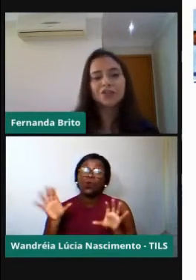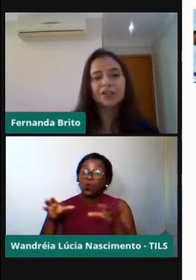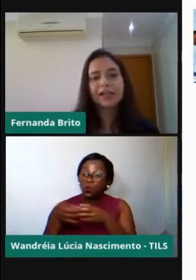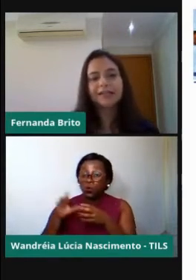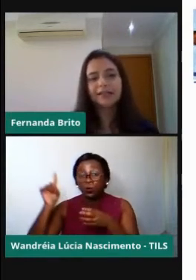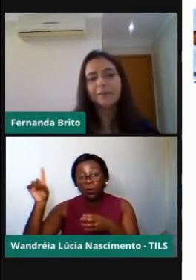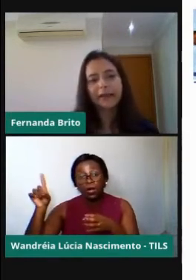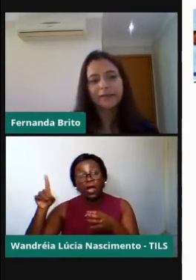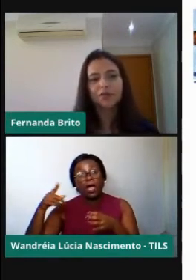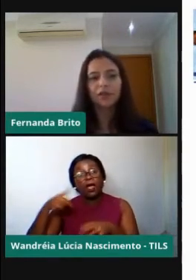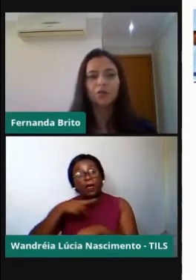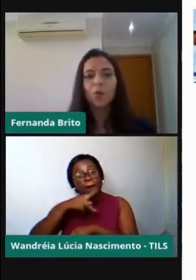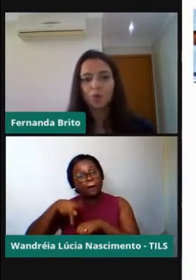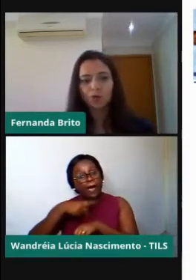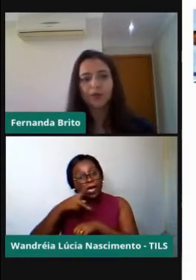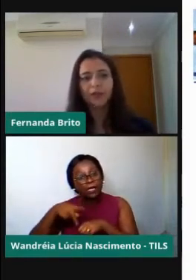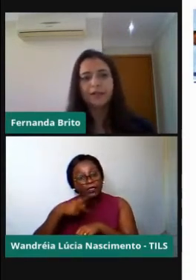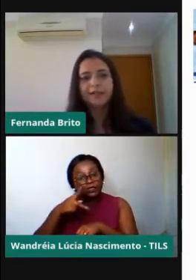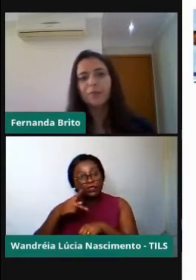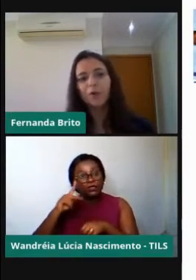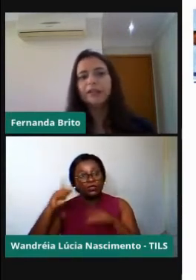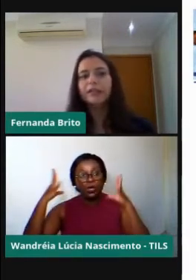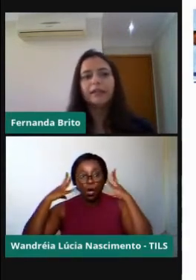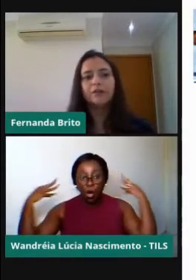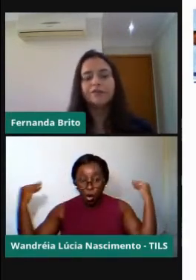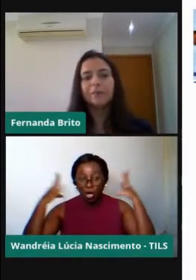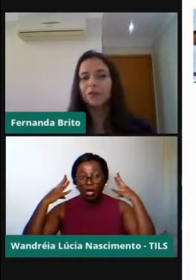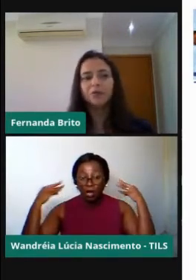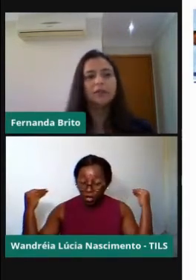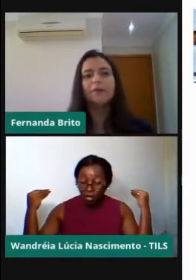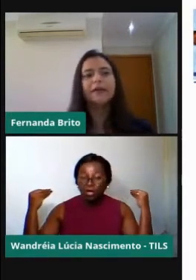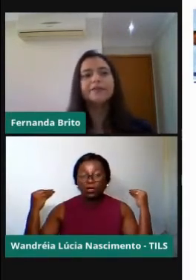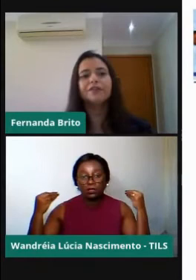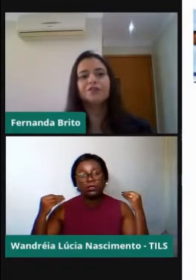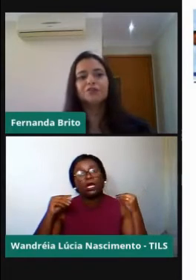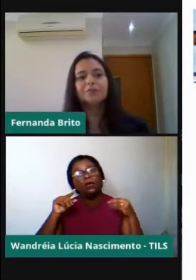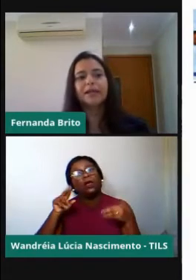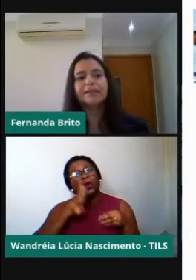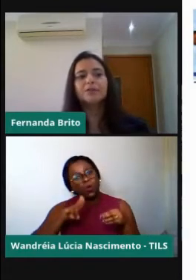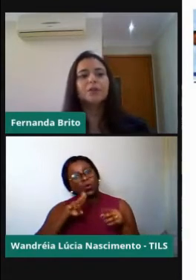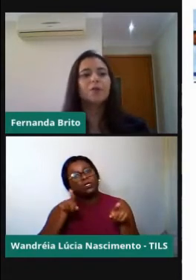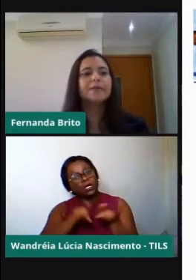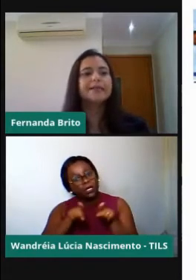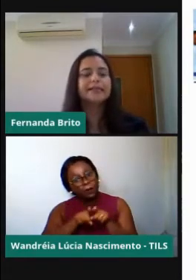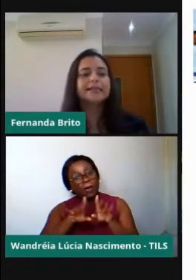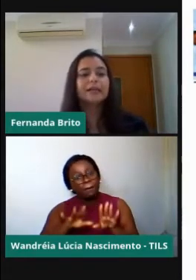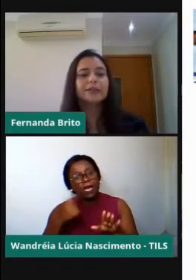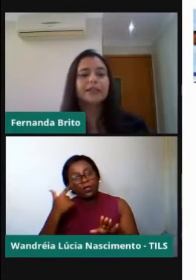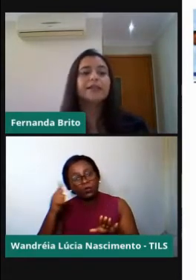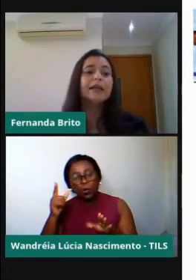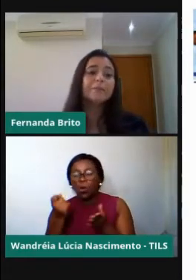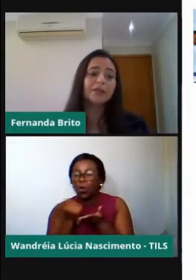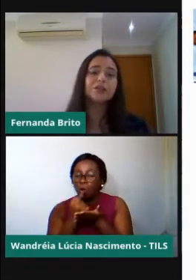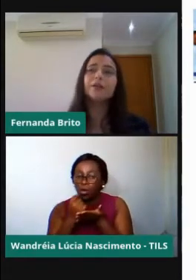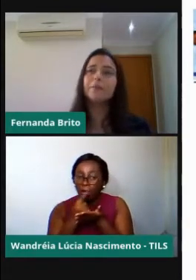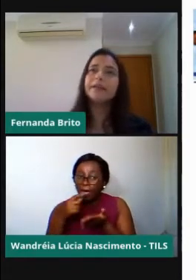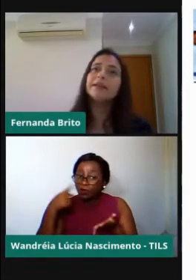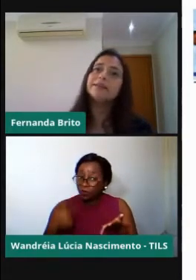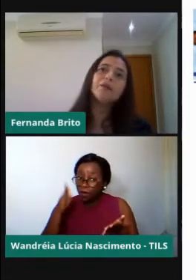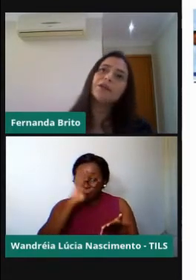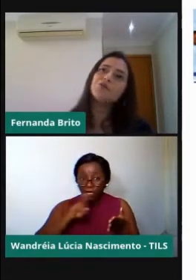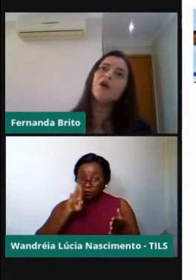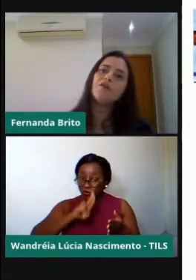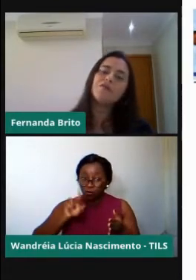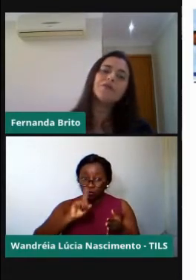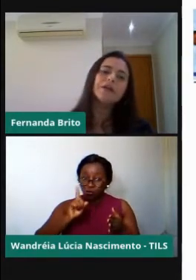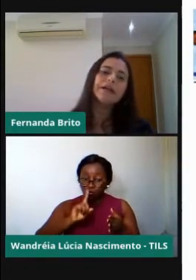de fosfodiesterase também, só que um outro, a enoximona, é um fármaco que não é vendido no Brasil, não é comercializado aqui, mas que também